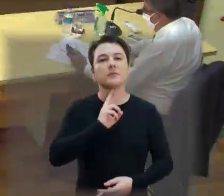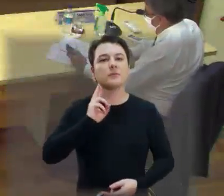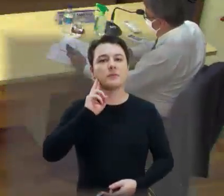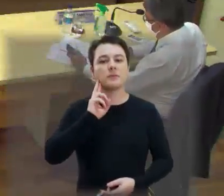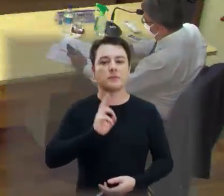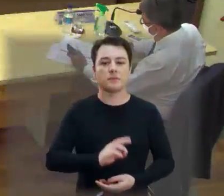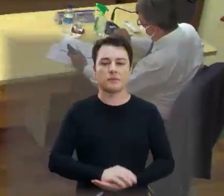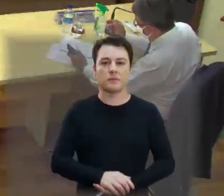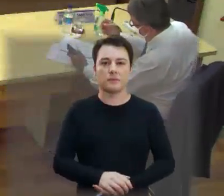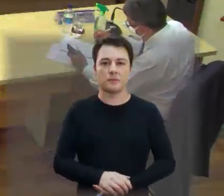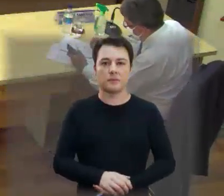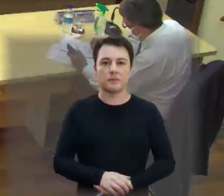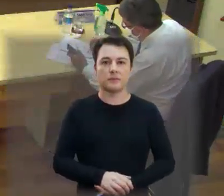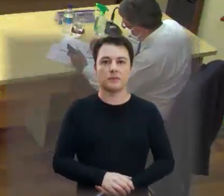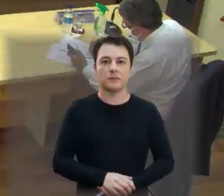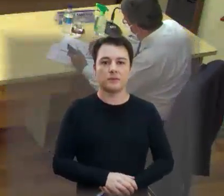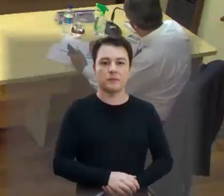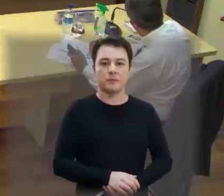Mendes.